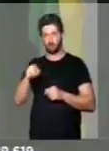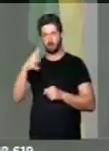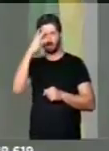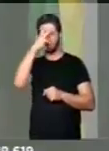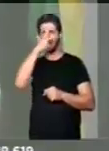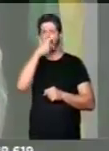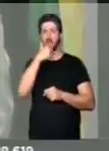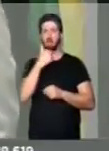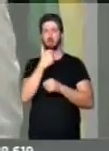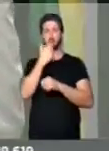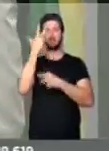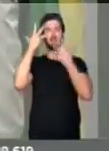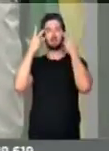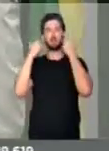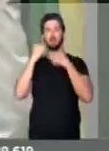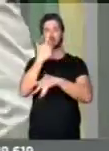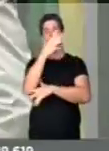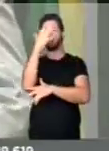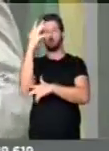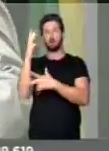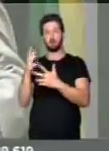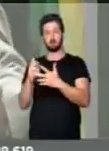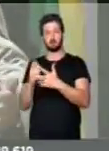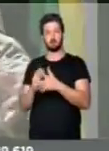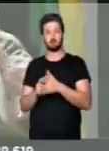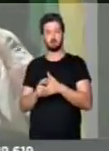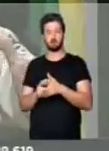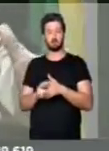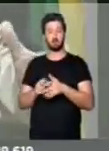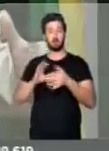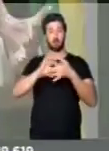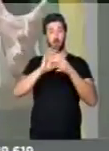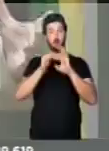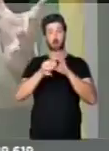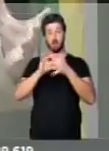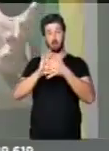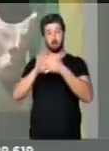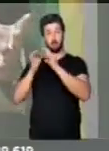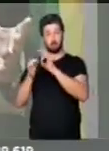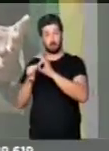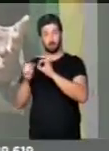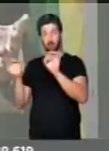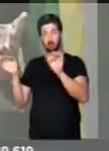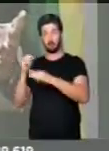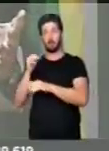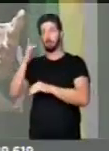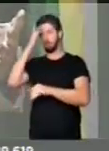beleza natural, no encerramento das Olimpíadas viu